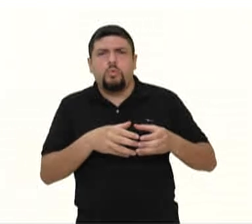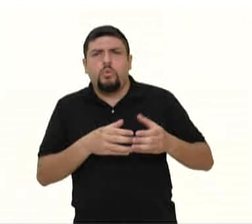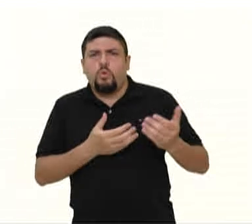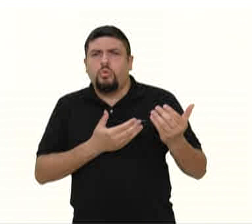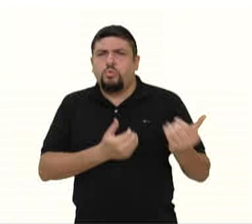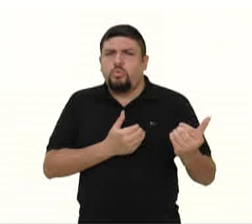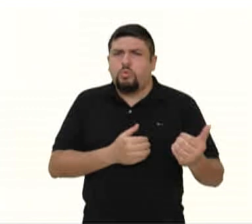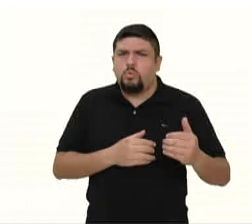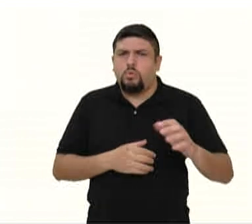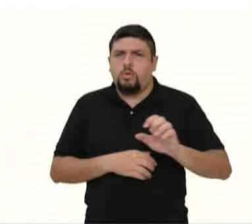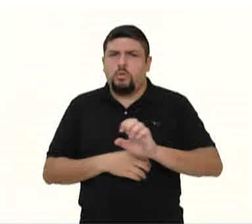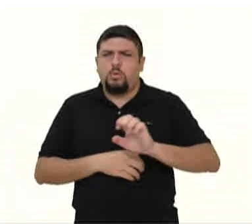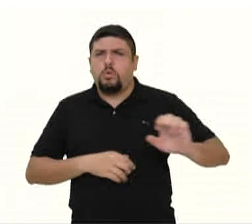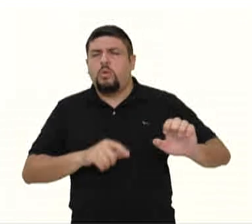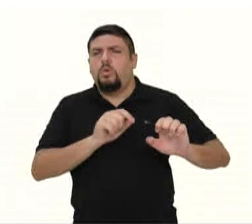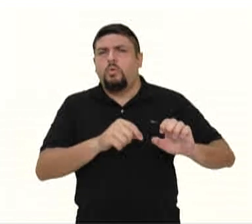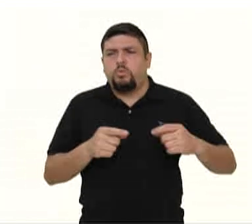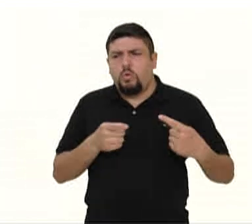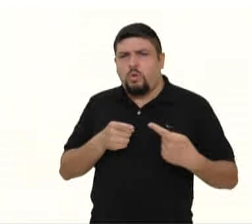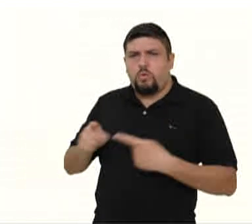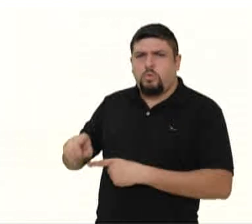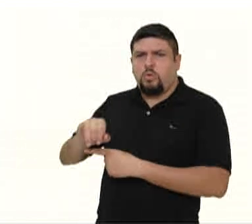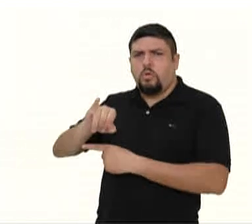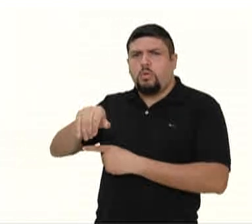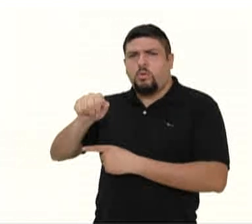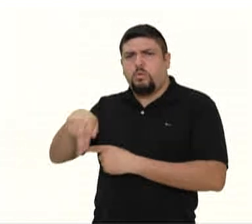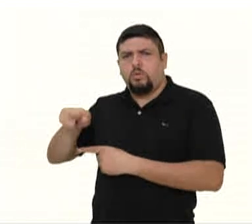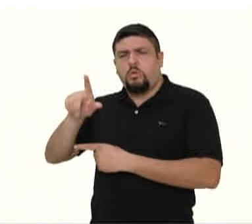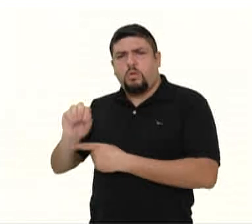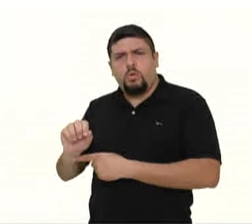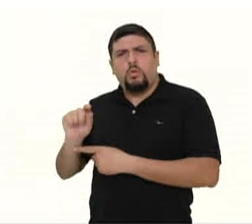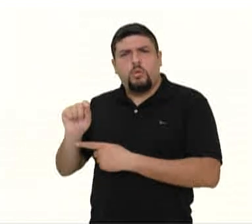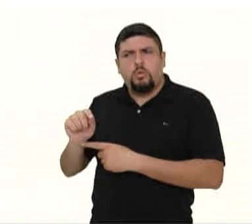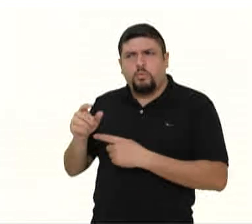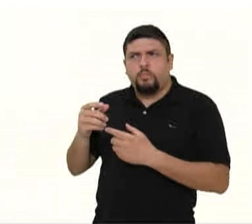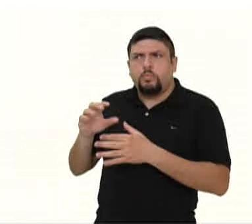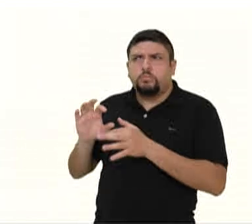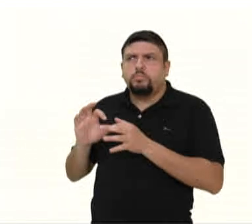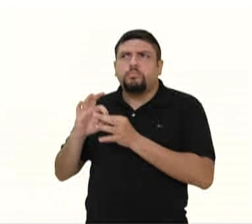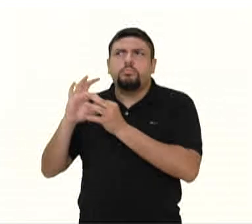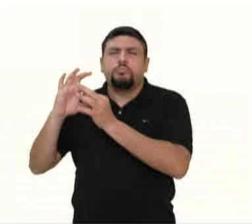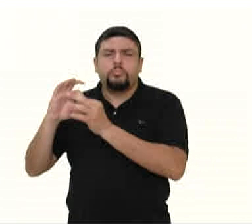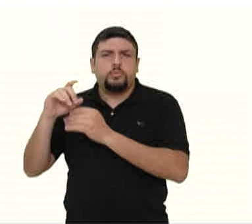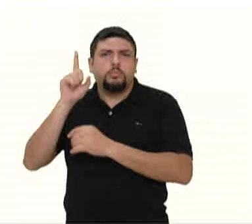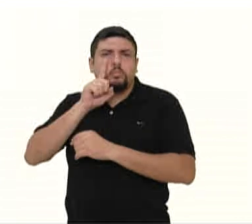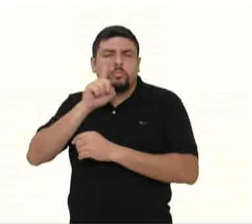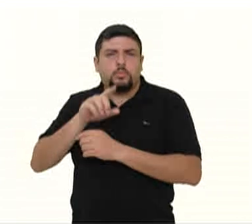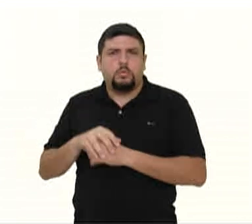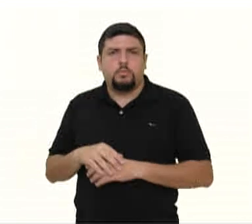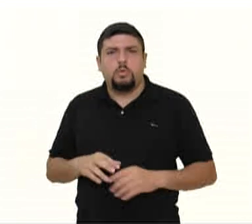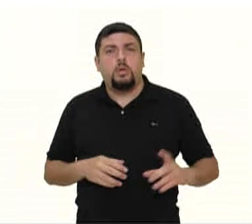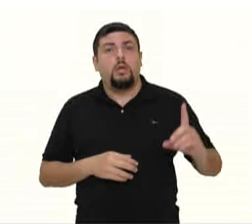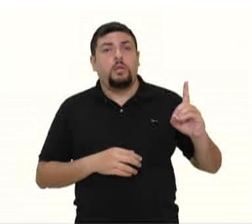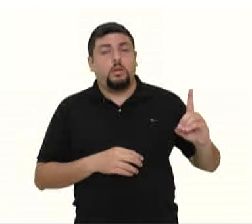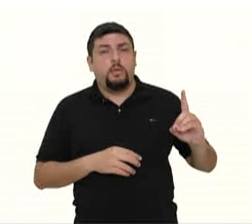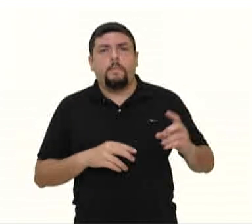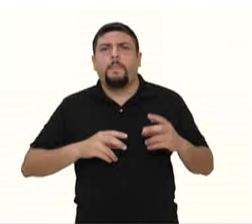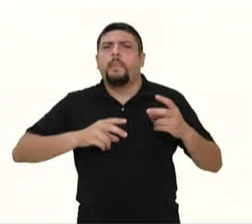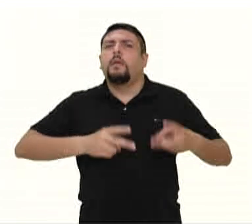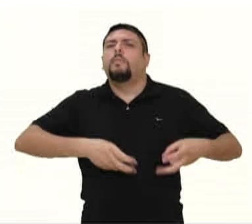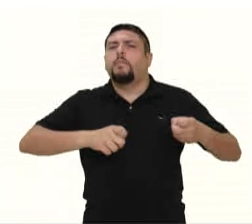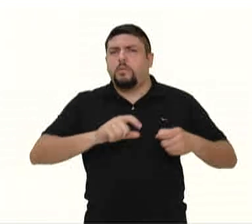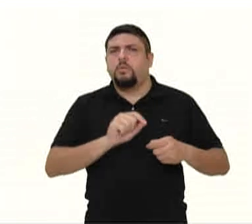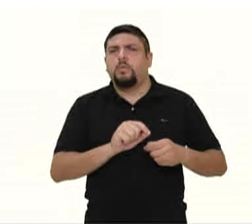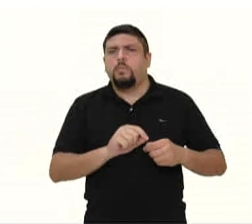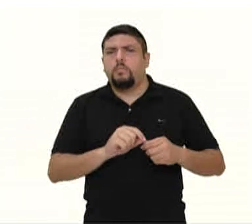golpe comunista contra o governo Jango, que era subserviente aos Estados Unidos. Ou D, percebe-se uma incisiva